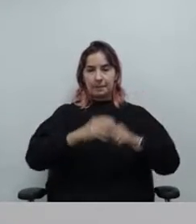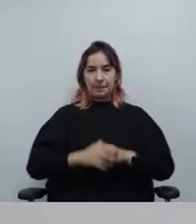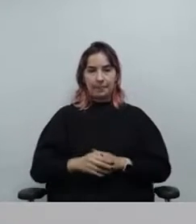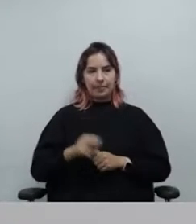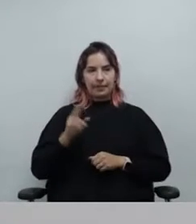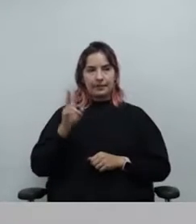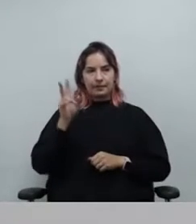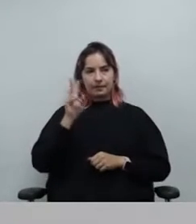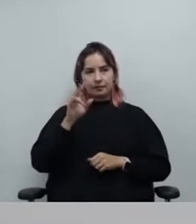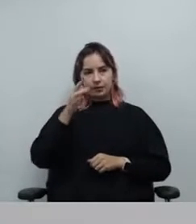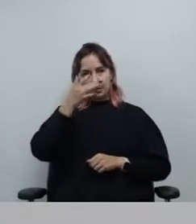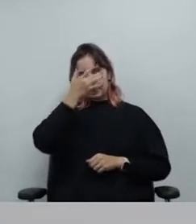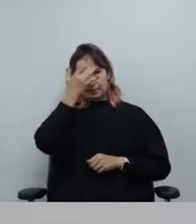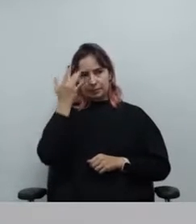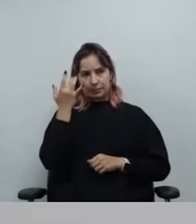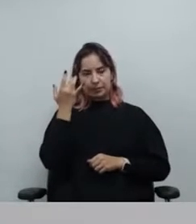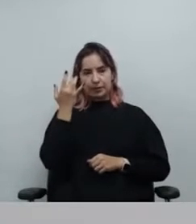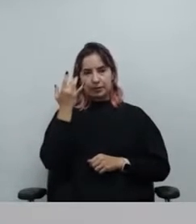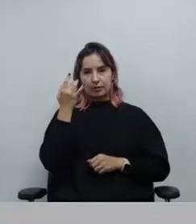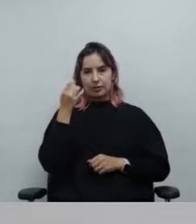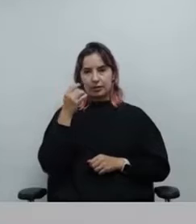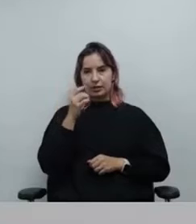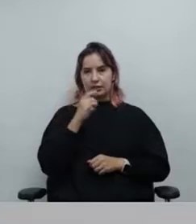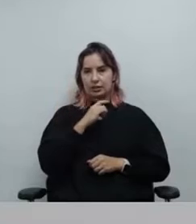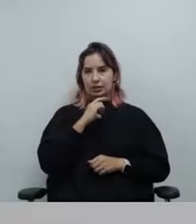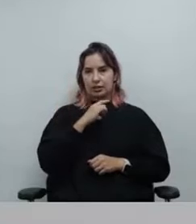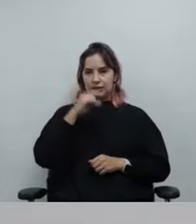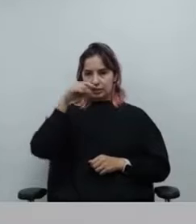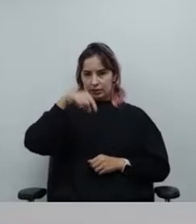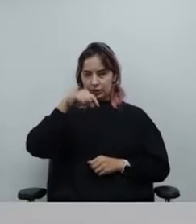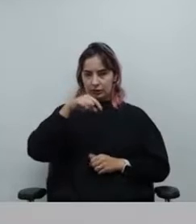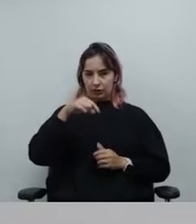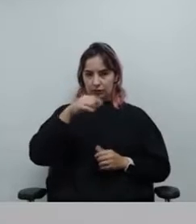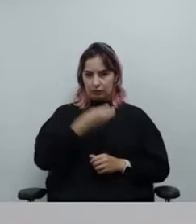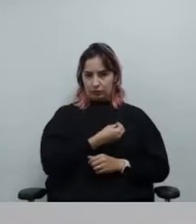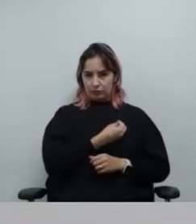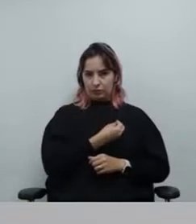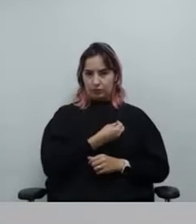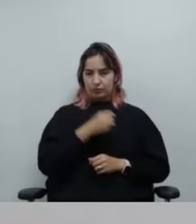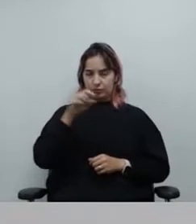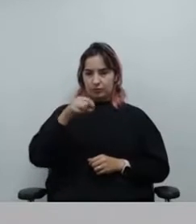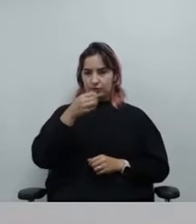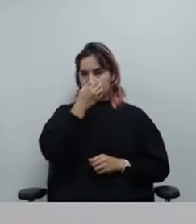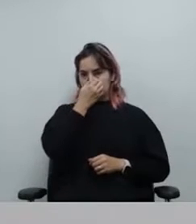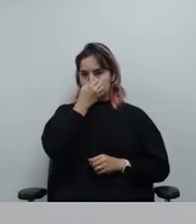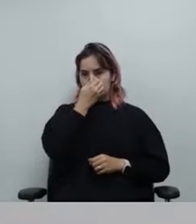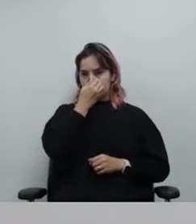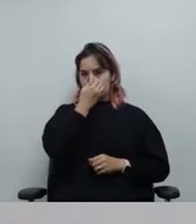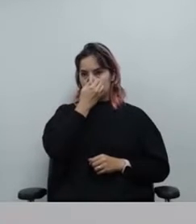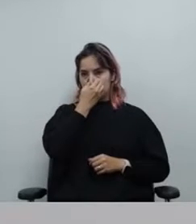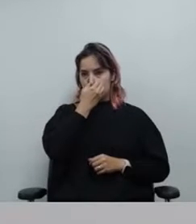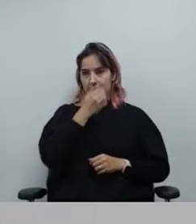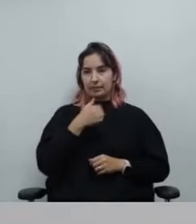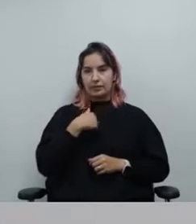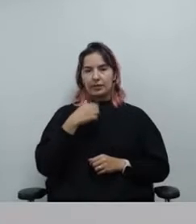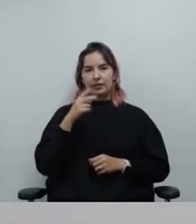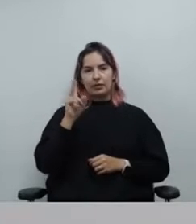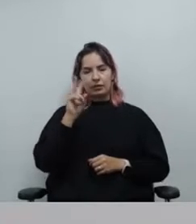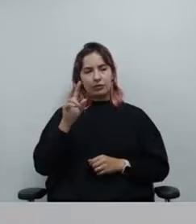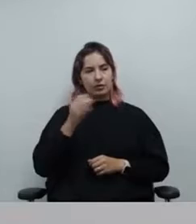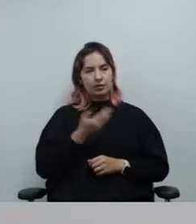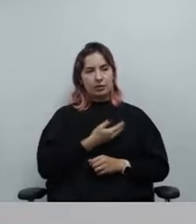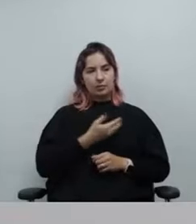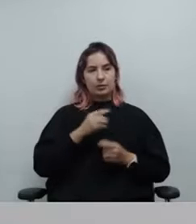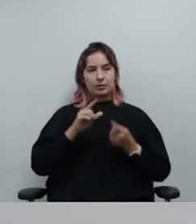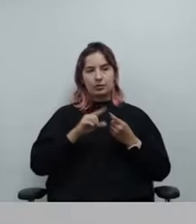dessas pessoas aqui abrilhantam o nosso espaço nessa sessão de hoje. Salvo engano, acho que eu vi o colega Luiz Eduardo, vi